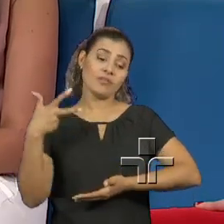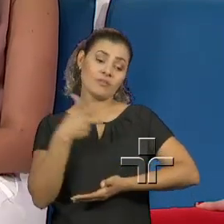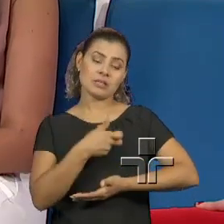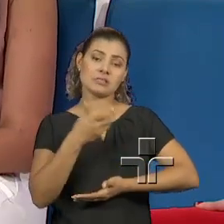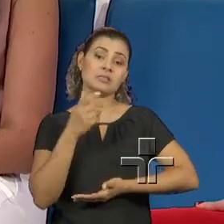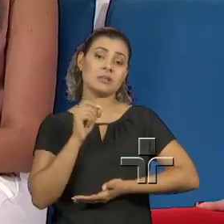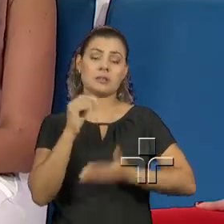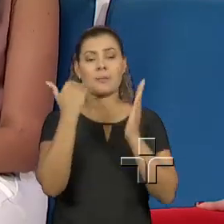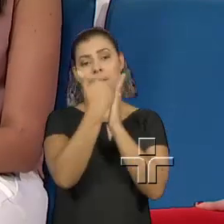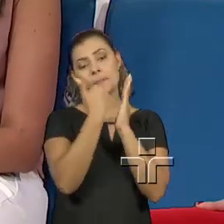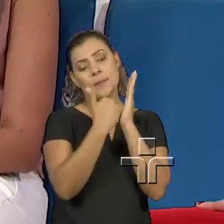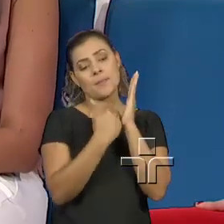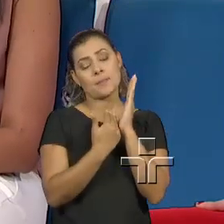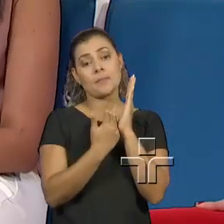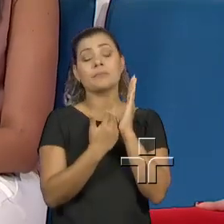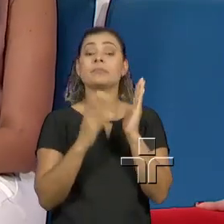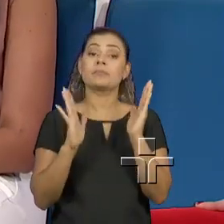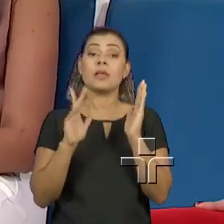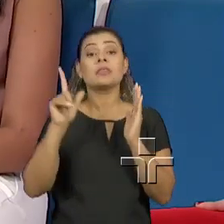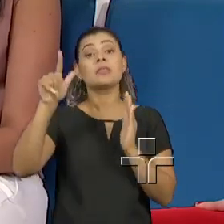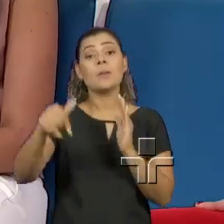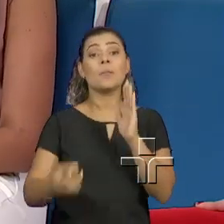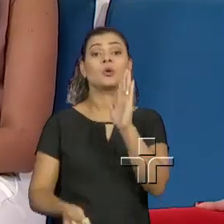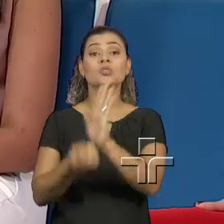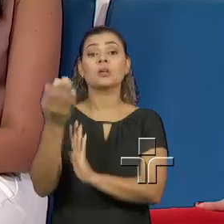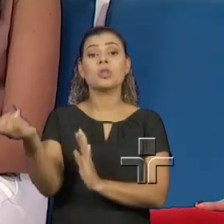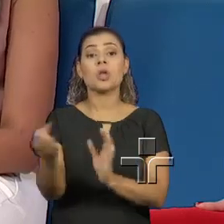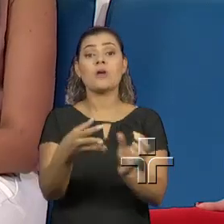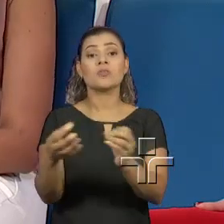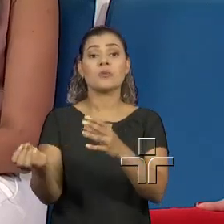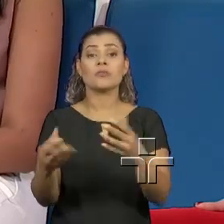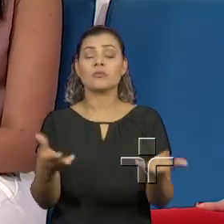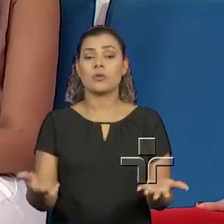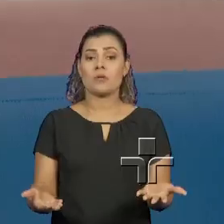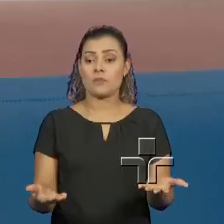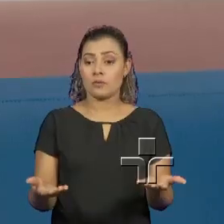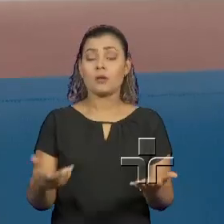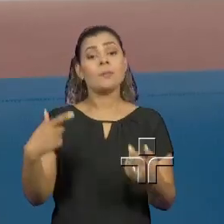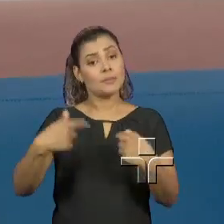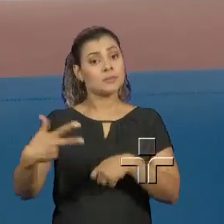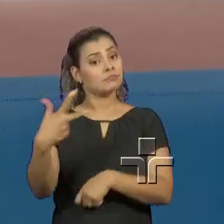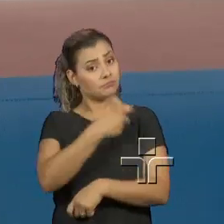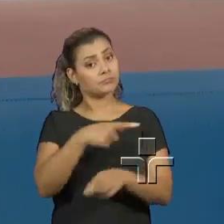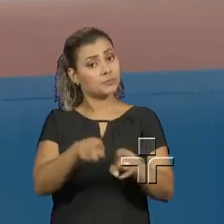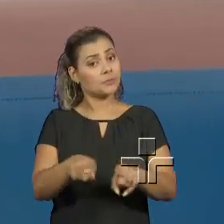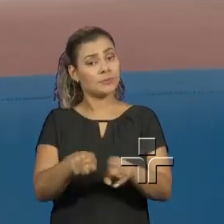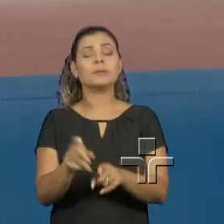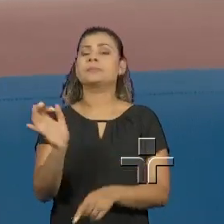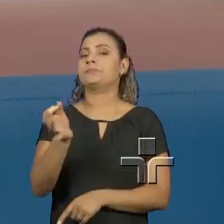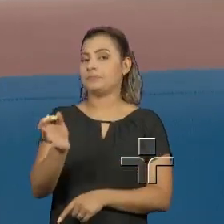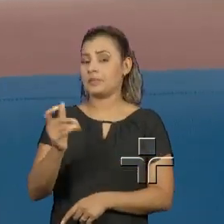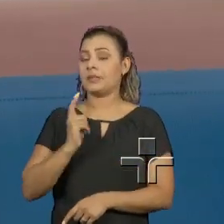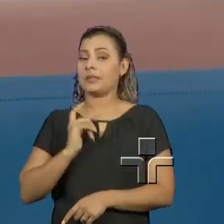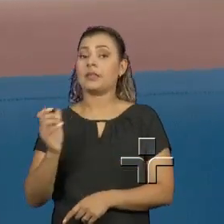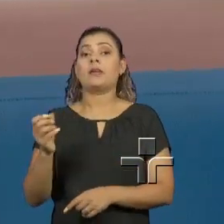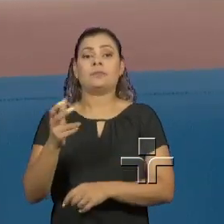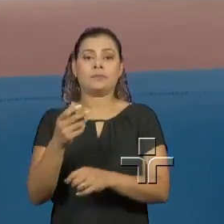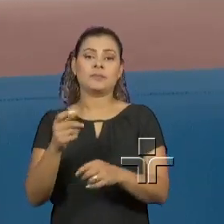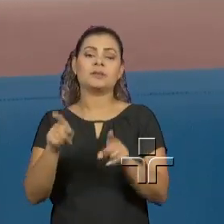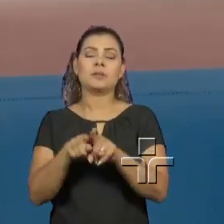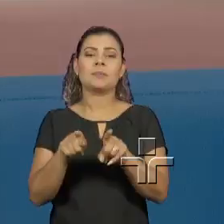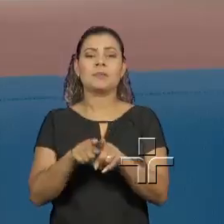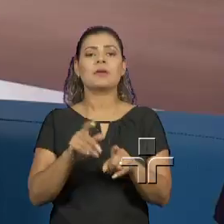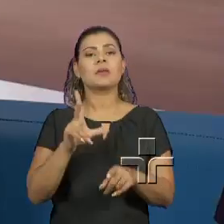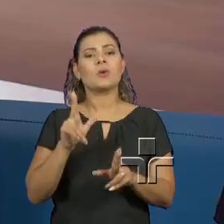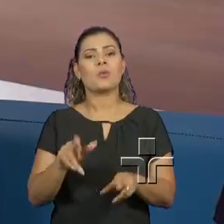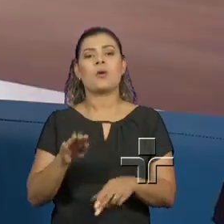lá previstas são umas, mas surgem novas vacinas ou reforços, né? Isso, perfeito. Então tem as vacinas novas, a meningite B mesmo